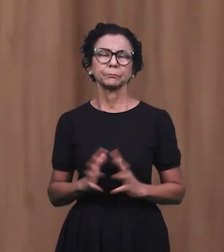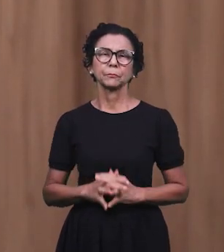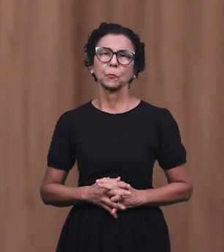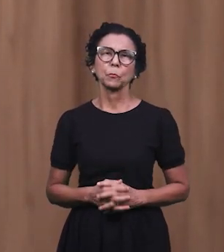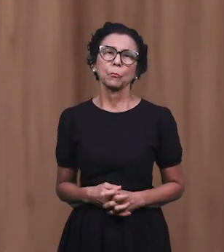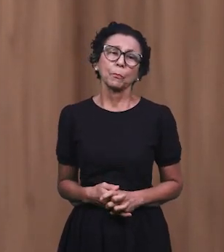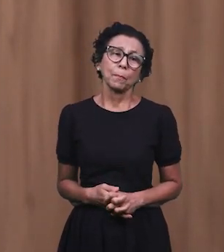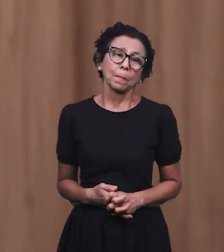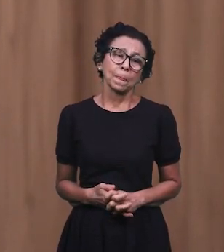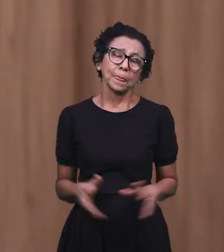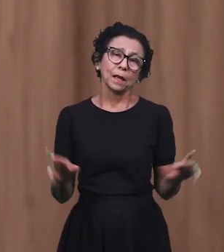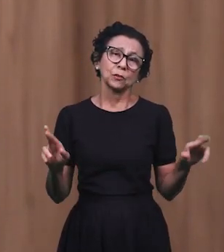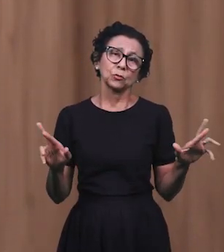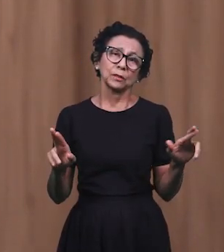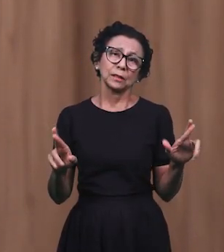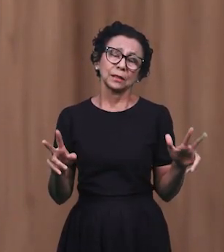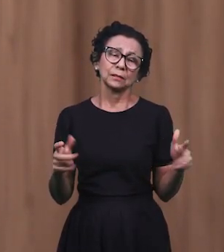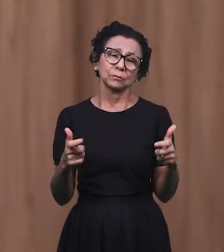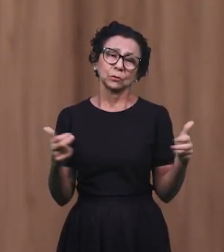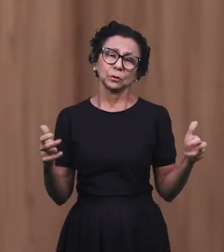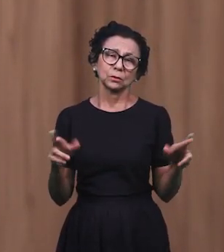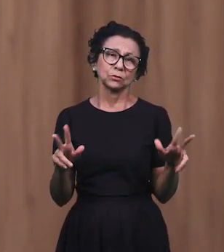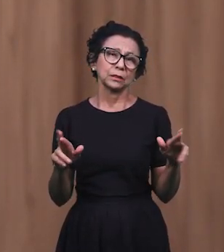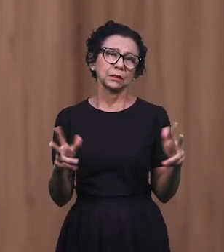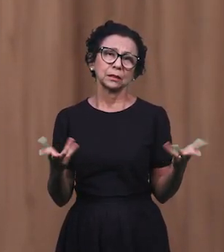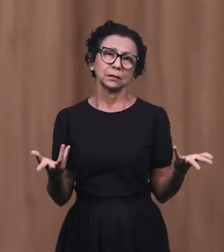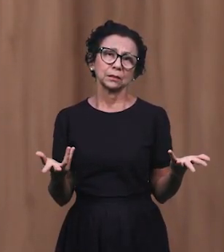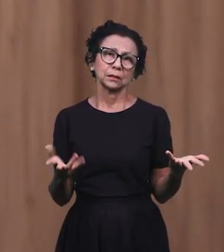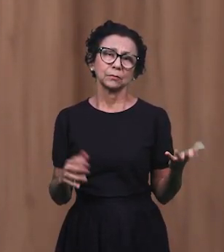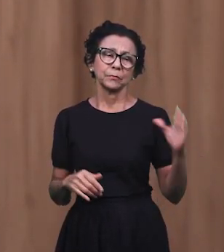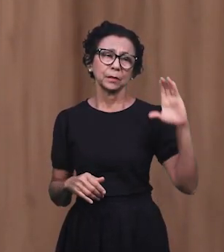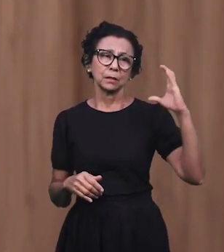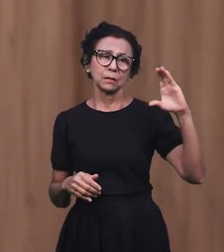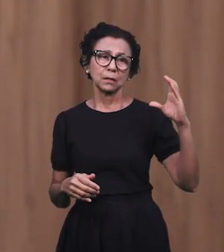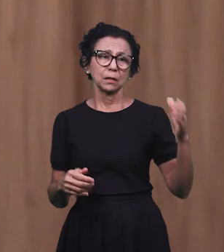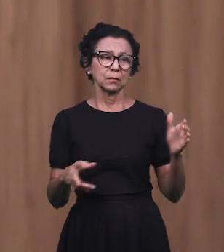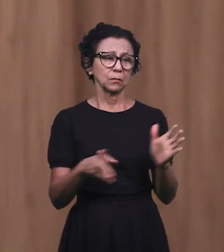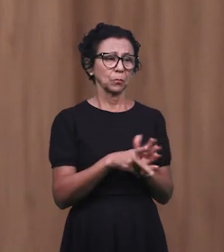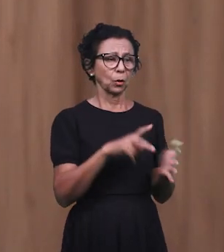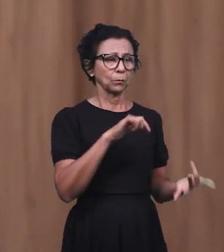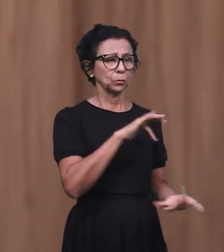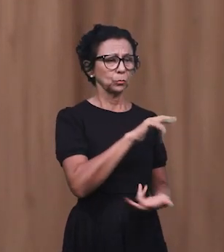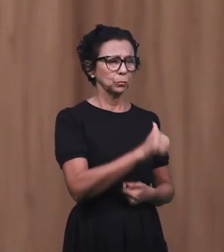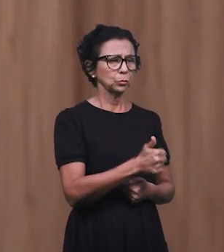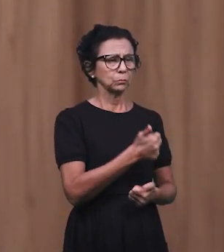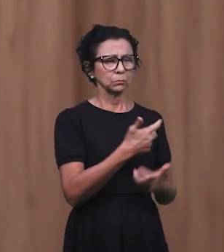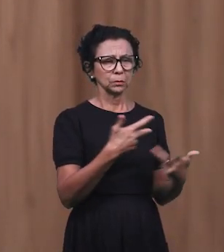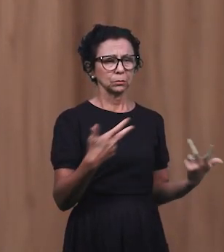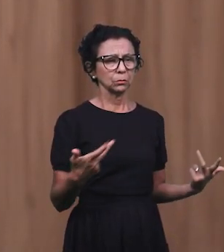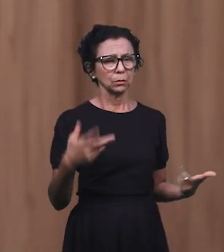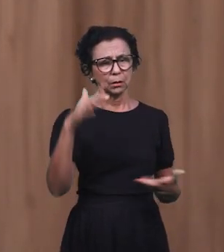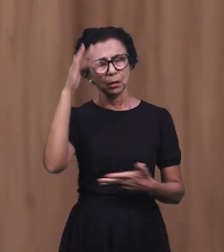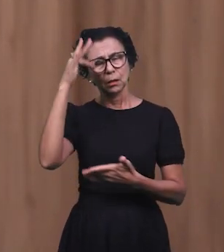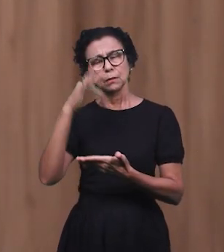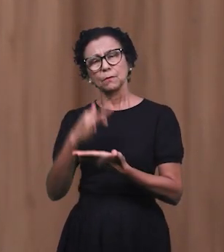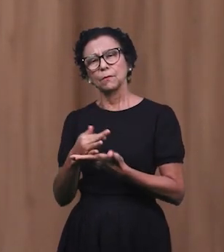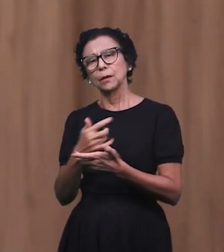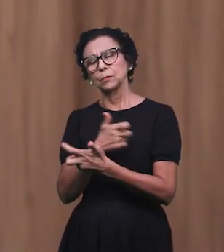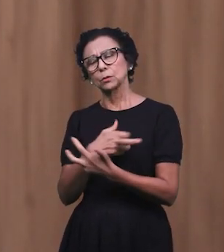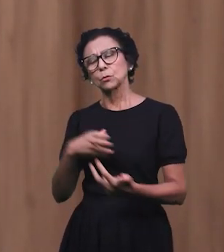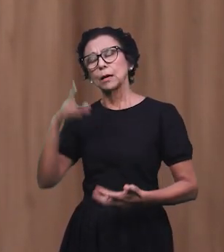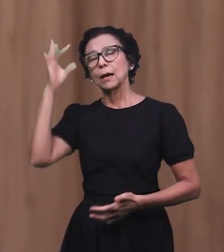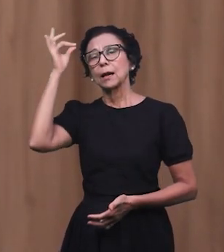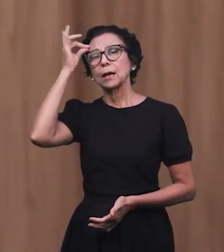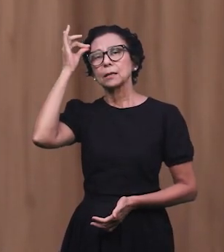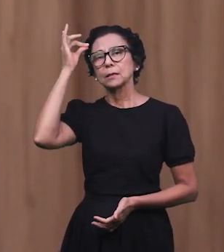uma contra a outra, porque elas tratam de coisas diferentes, coisas distintas. Elas vão tratar, a ciência vai tratar das coisas dessa vida, e a fé vai